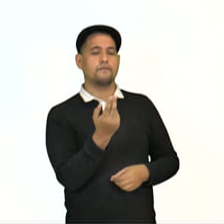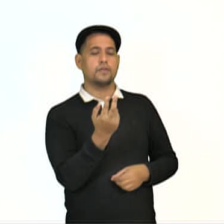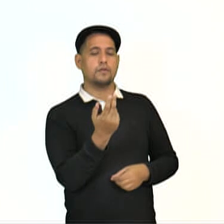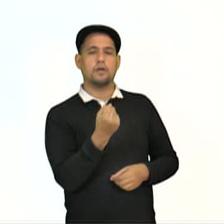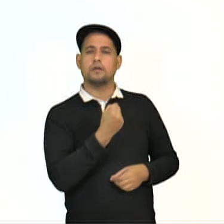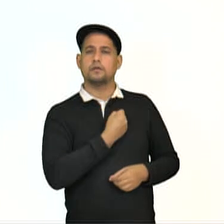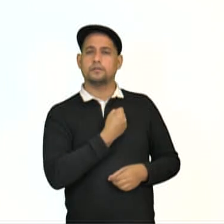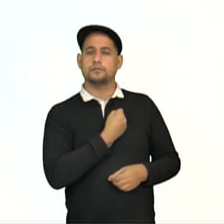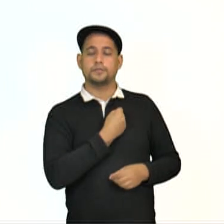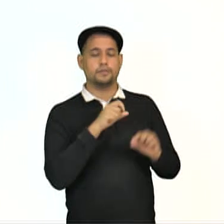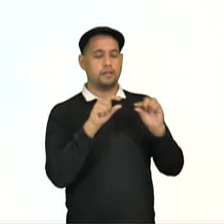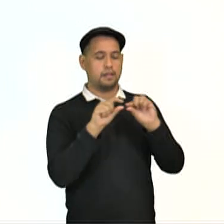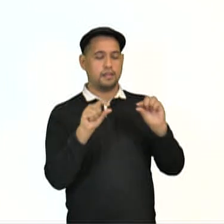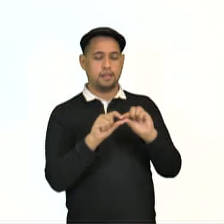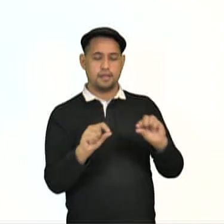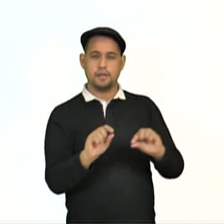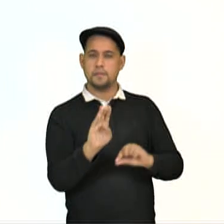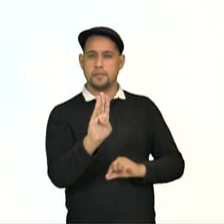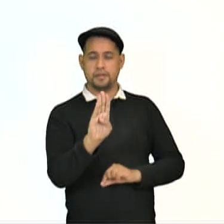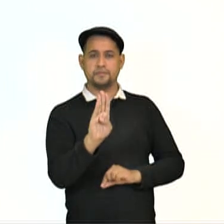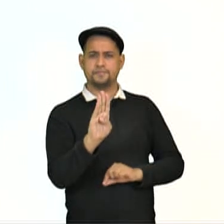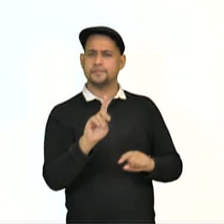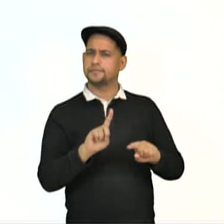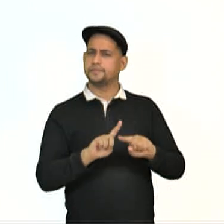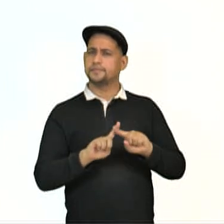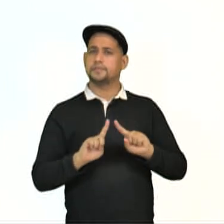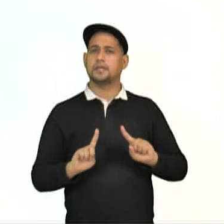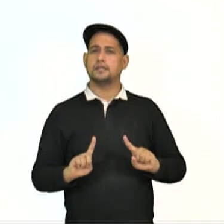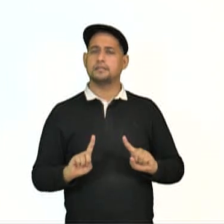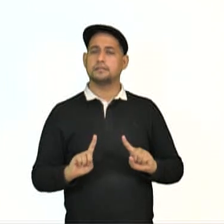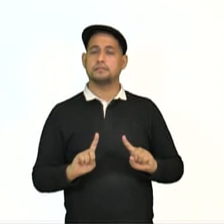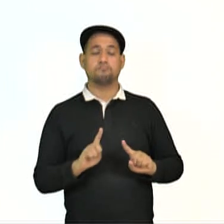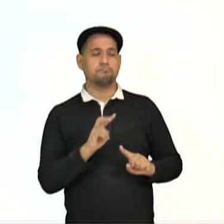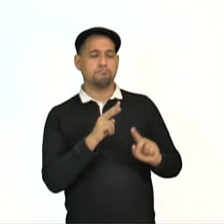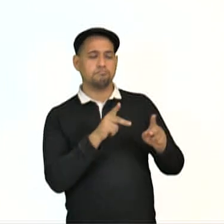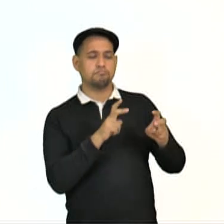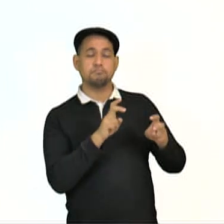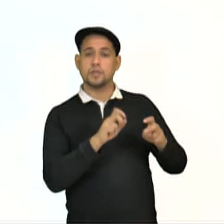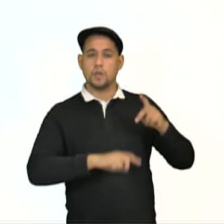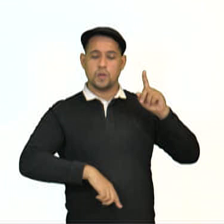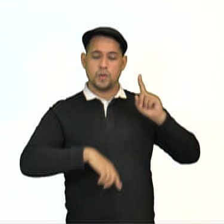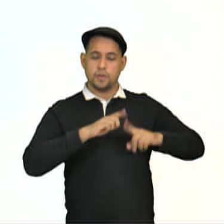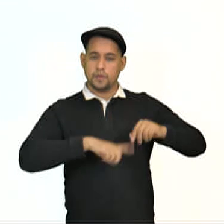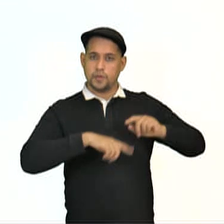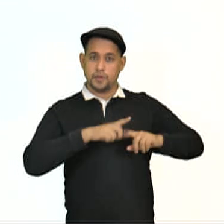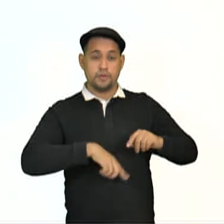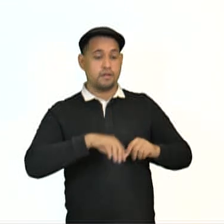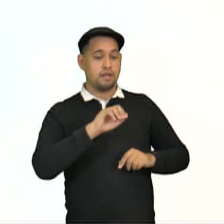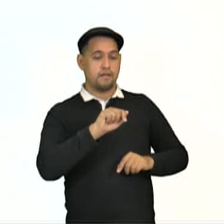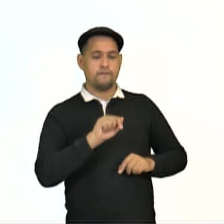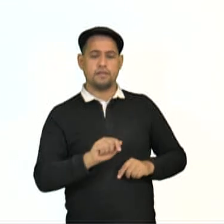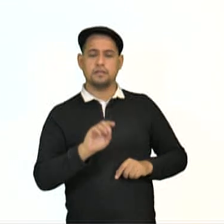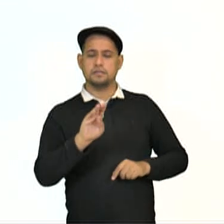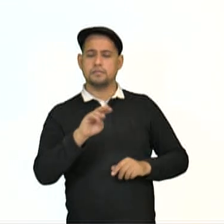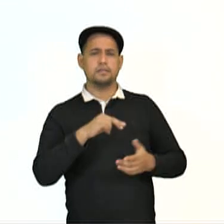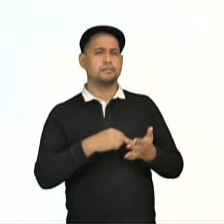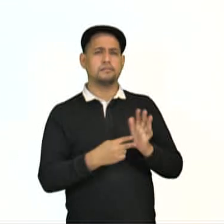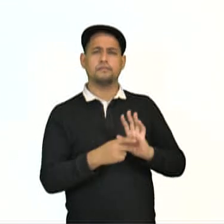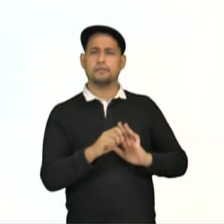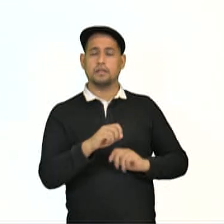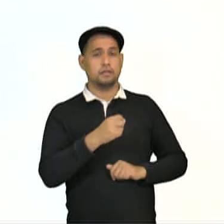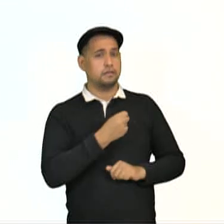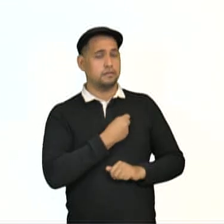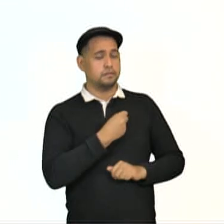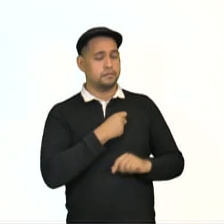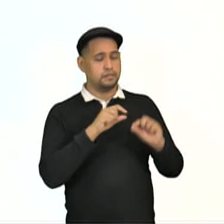ao número de linhas de B. Além disso, notamos que o produto de A vezes B possui o